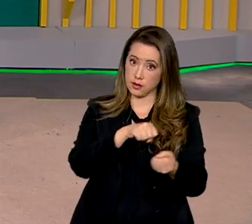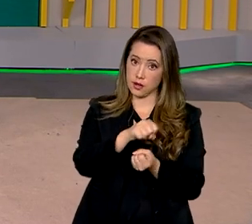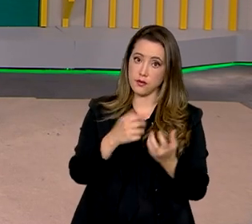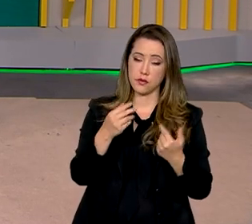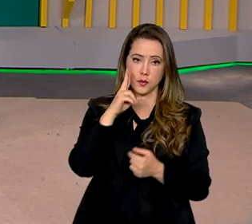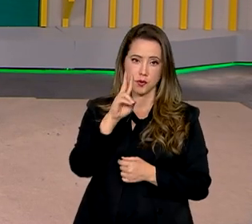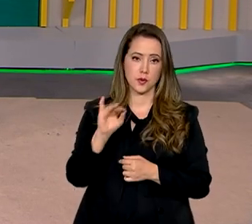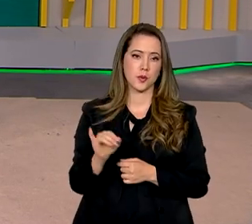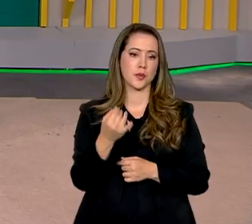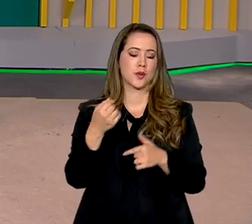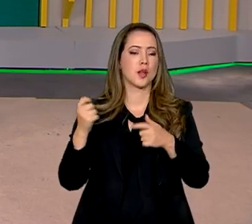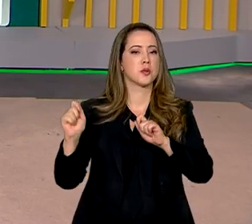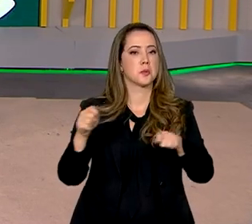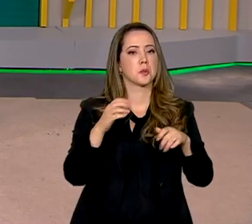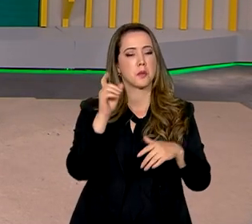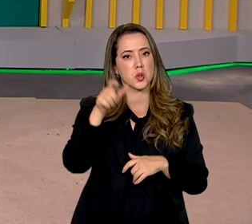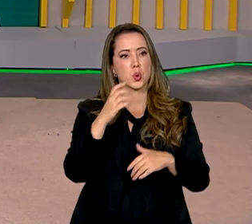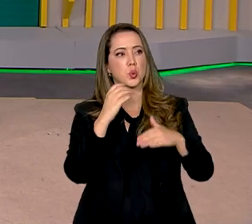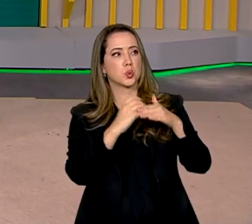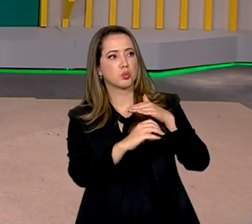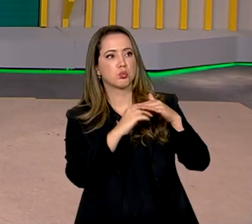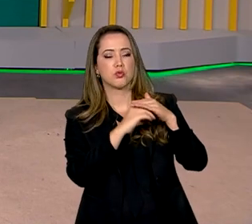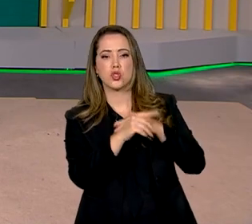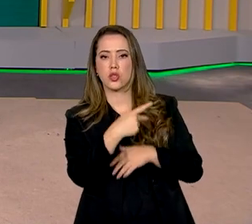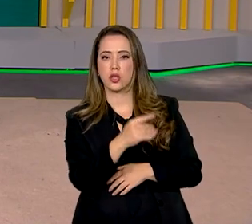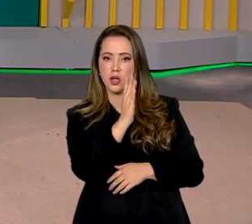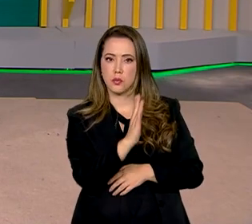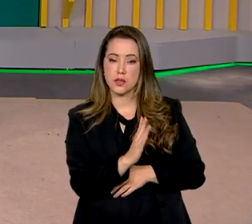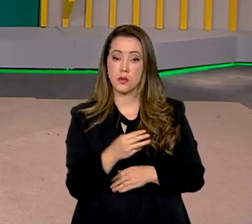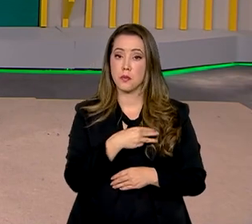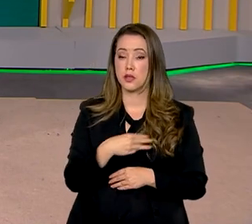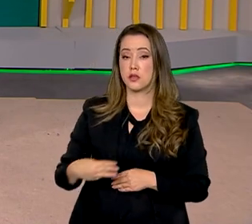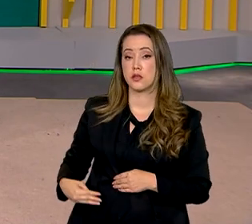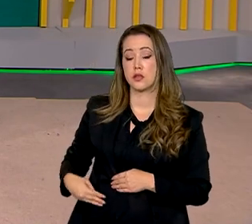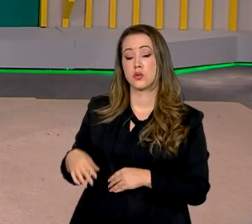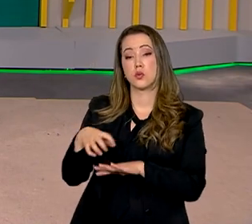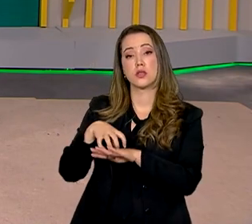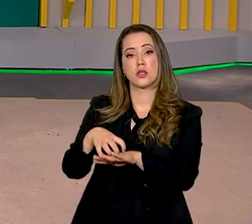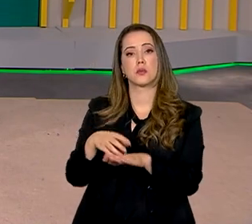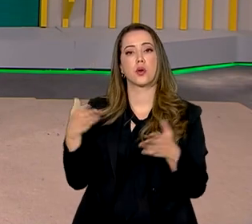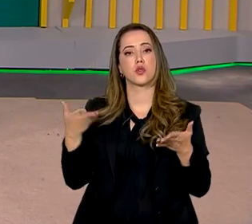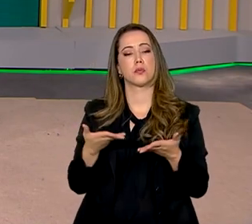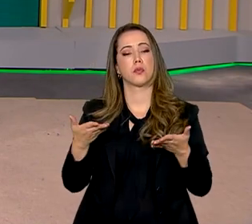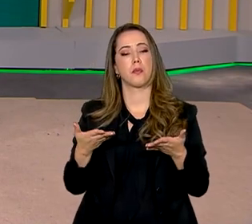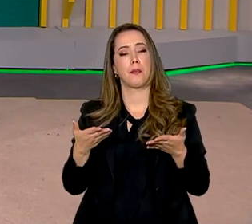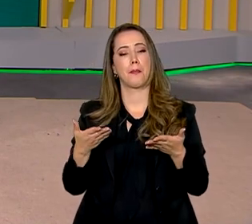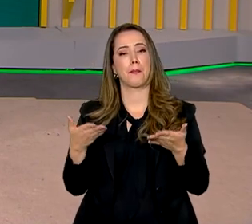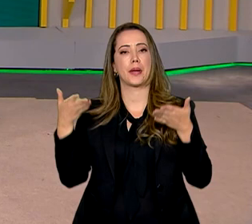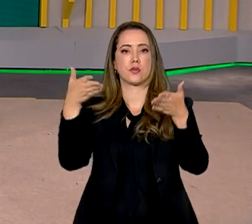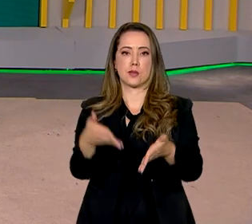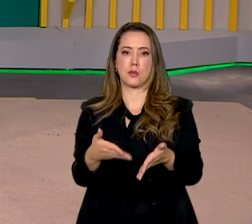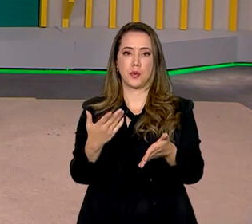as oportunidades de negócios a investidores, o ministro dos Transportes, Renan Filho, participou nesta quinta-feira em São Paulo